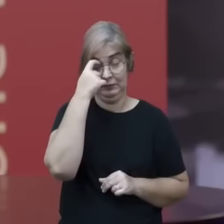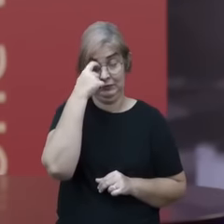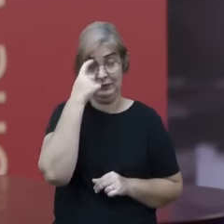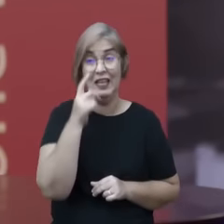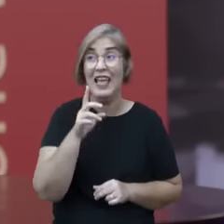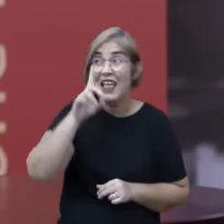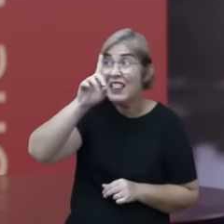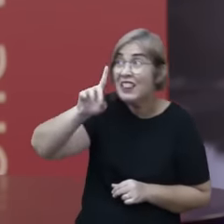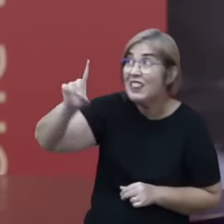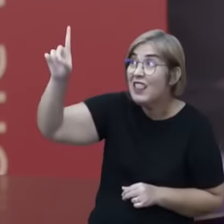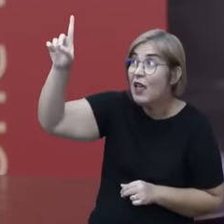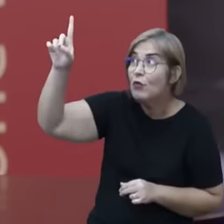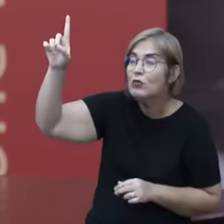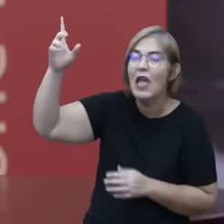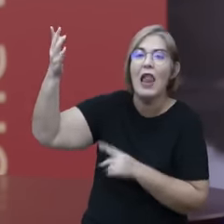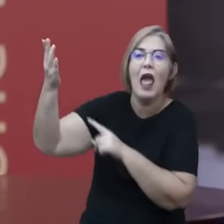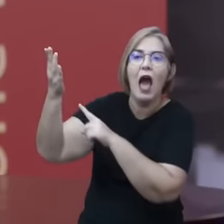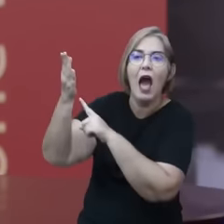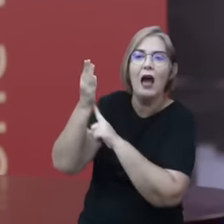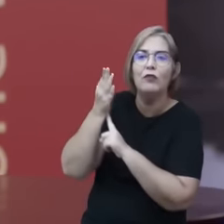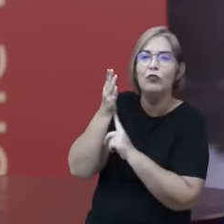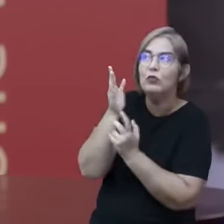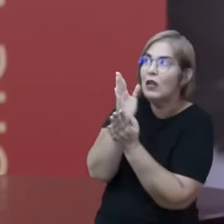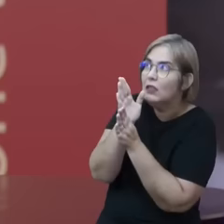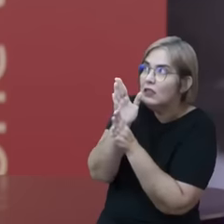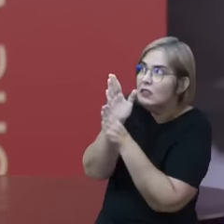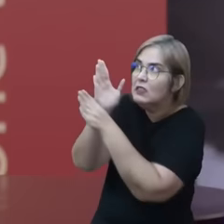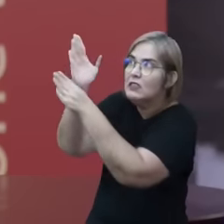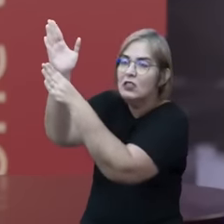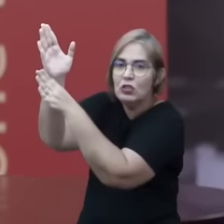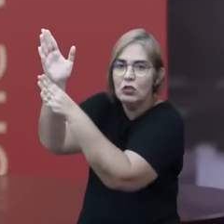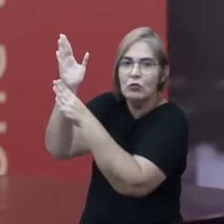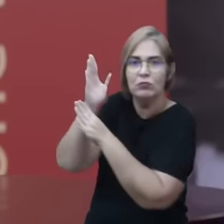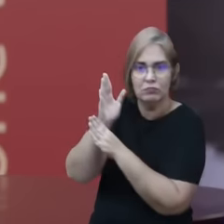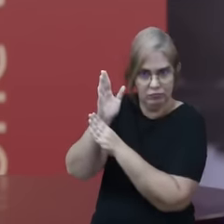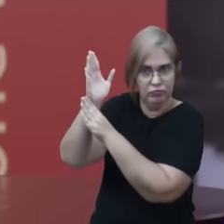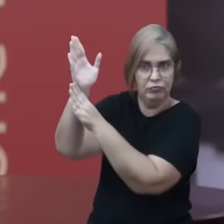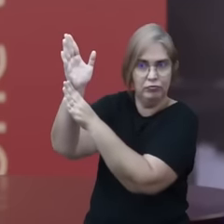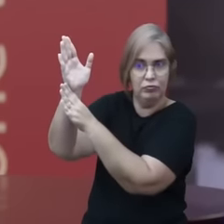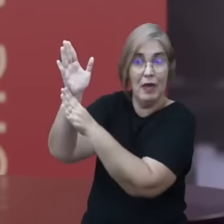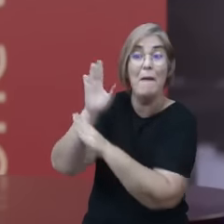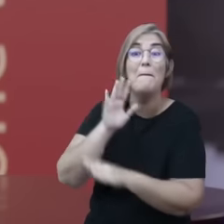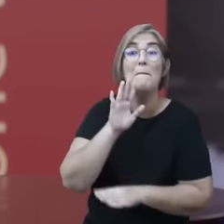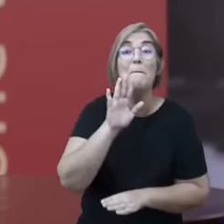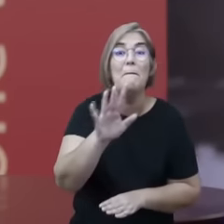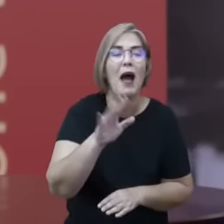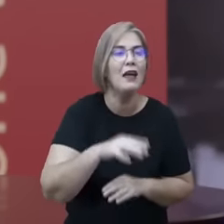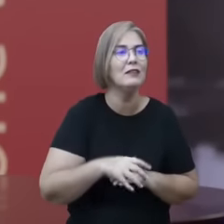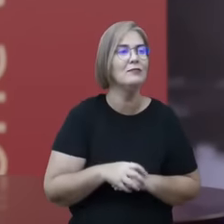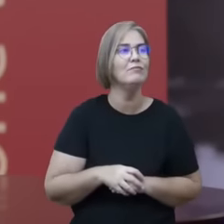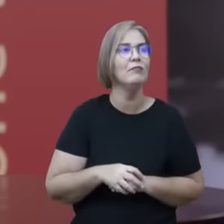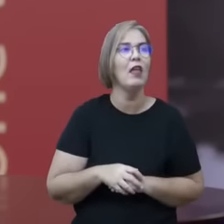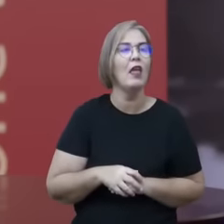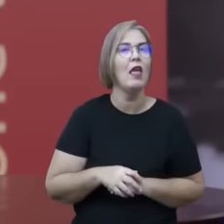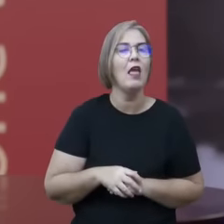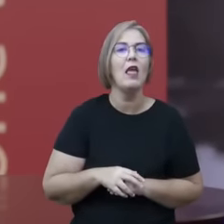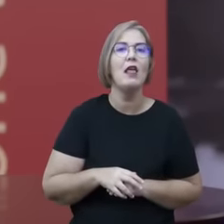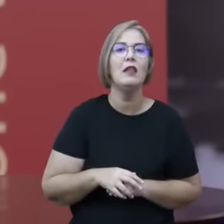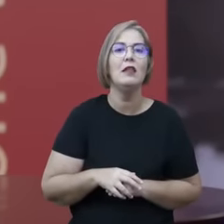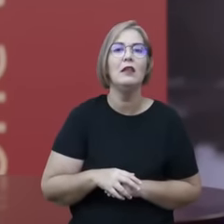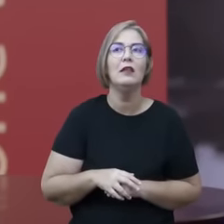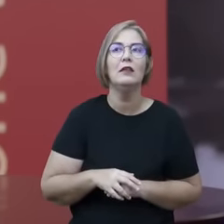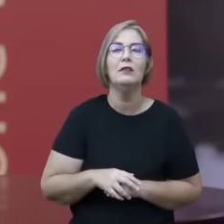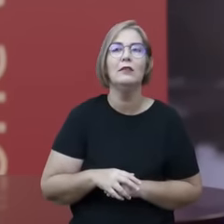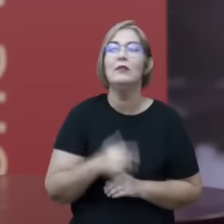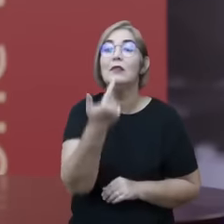existencialismo cristão. Ou, há outras versões disso, o existencialismo que coloca a questão do absoluto, né? Mas